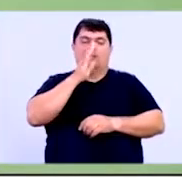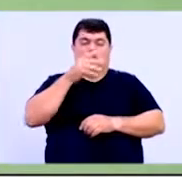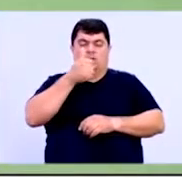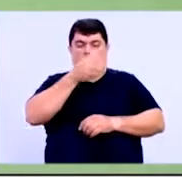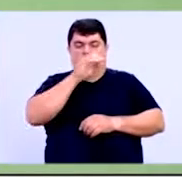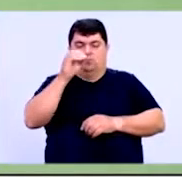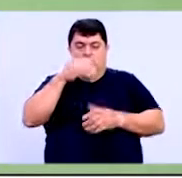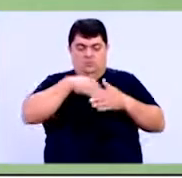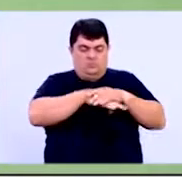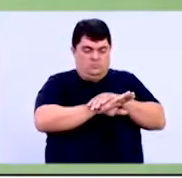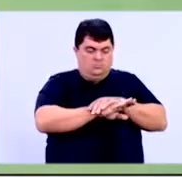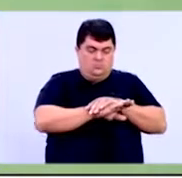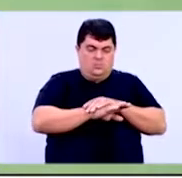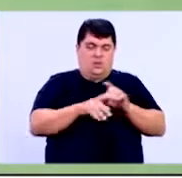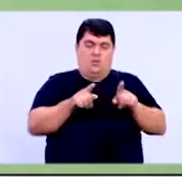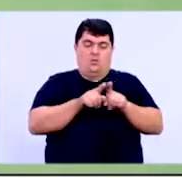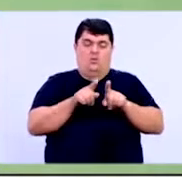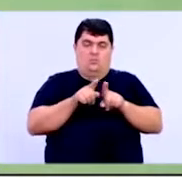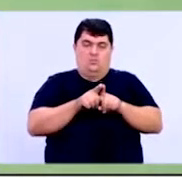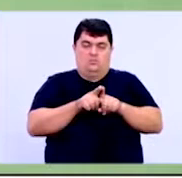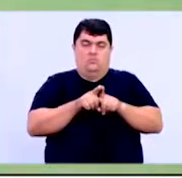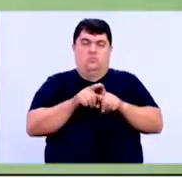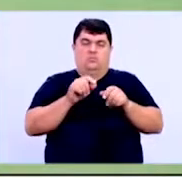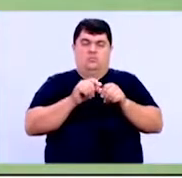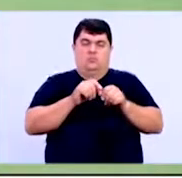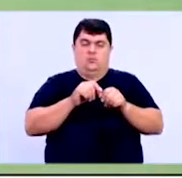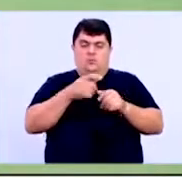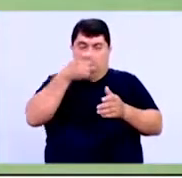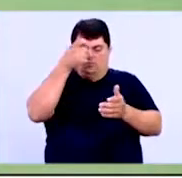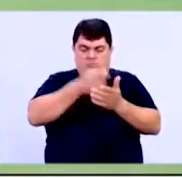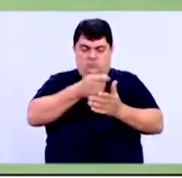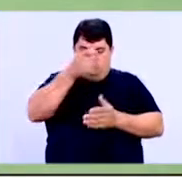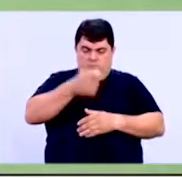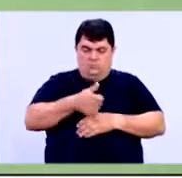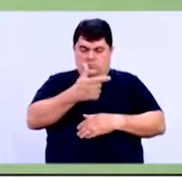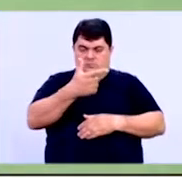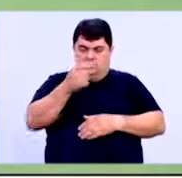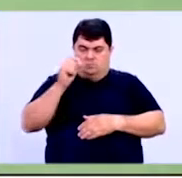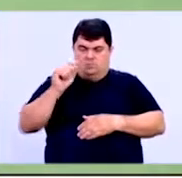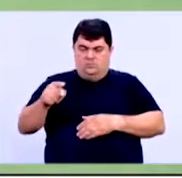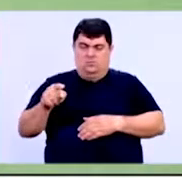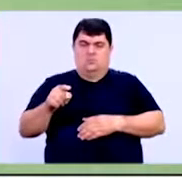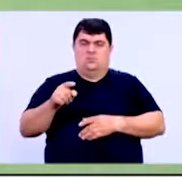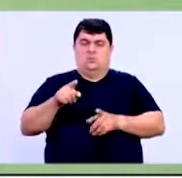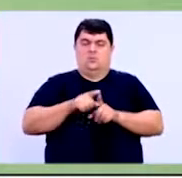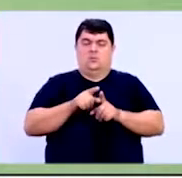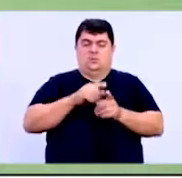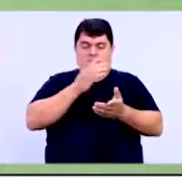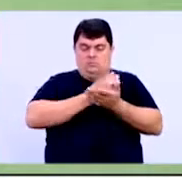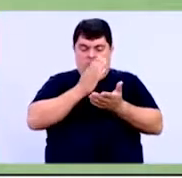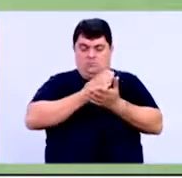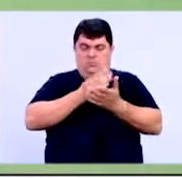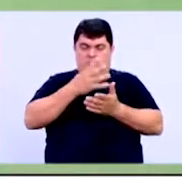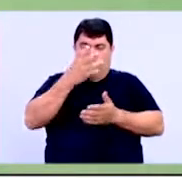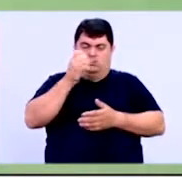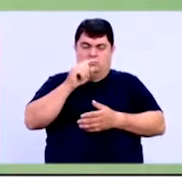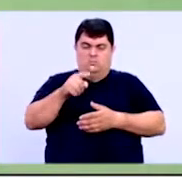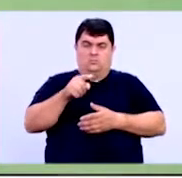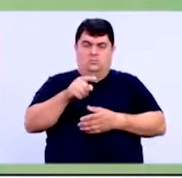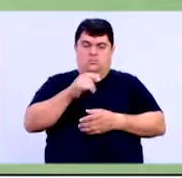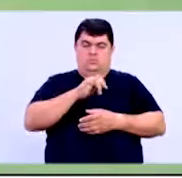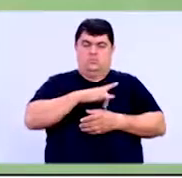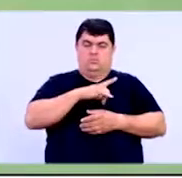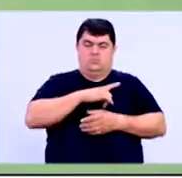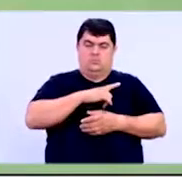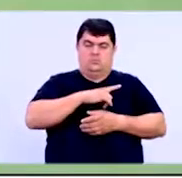R$ 1.100. Vamos fazer vendas à vista de R$ 2.000 e vendas a prazo de R$ 4.000. Vamos ter